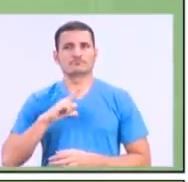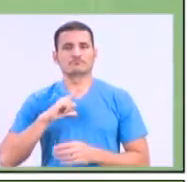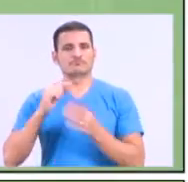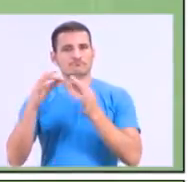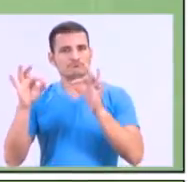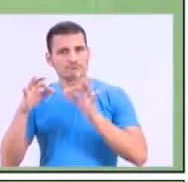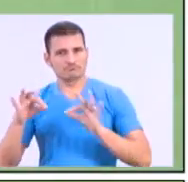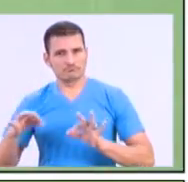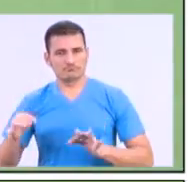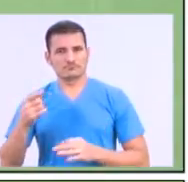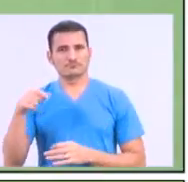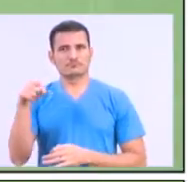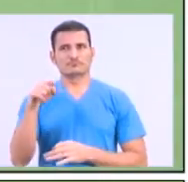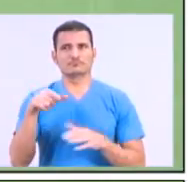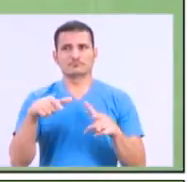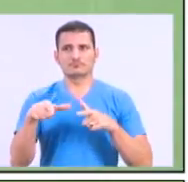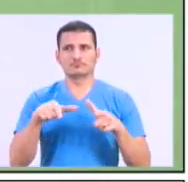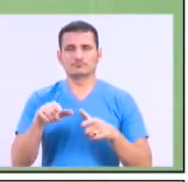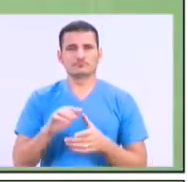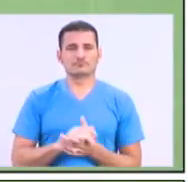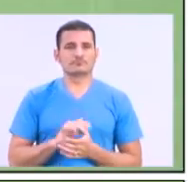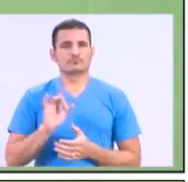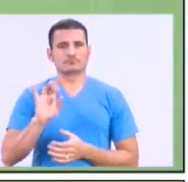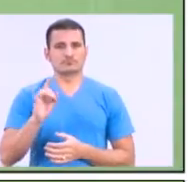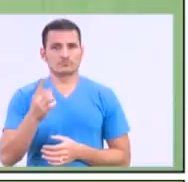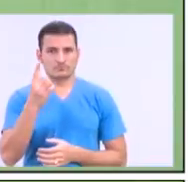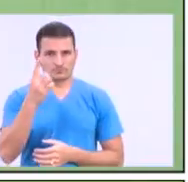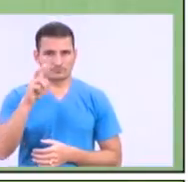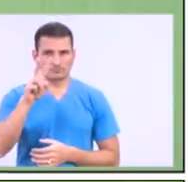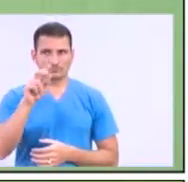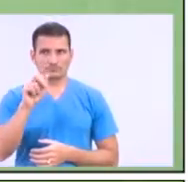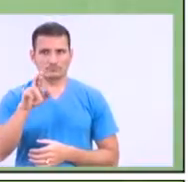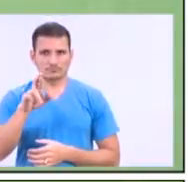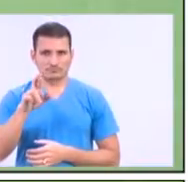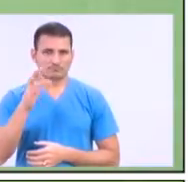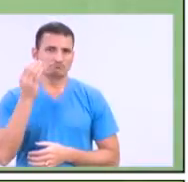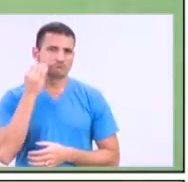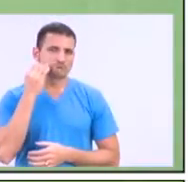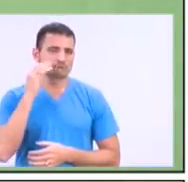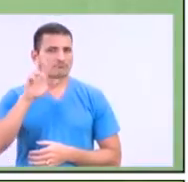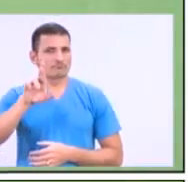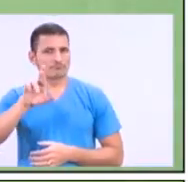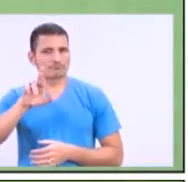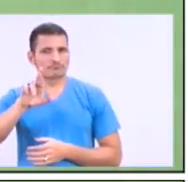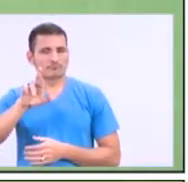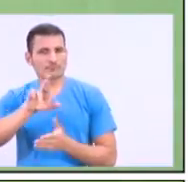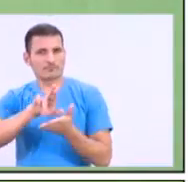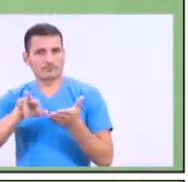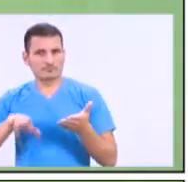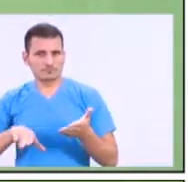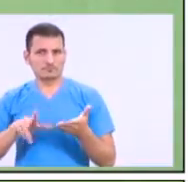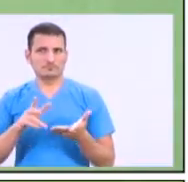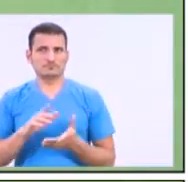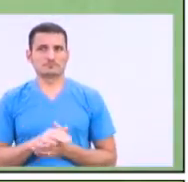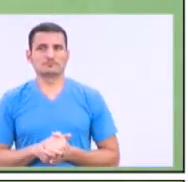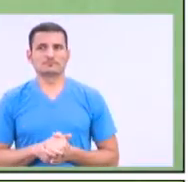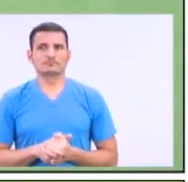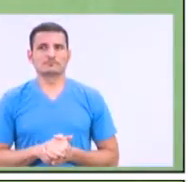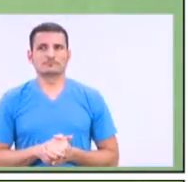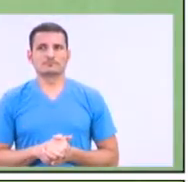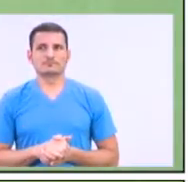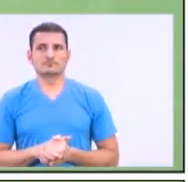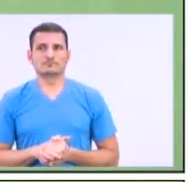para você trabalhar com uma única variável e para verificar várias condições. Então essa variável se chama OP.